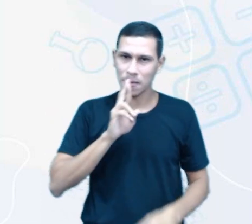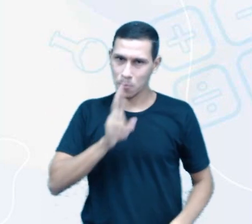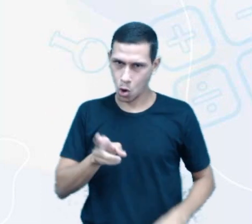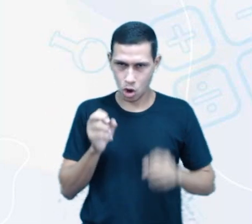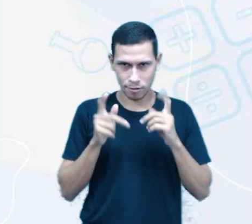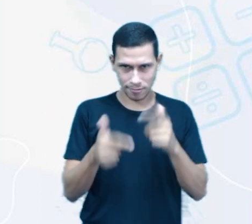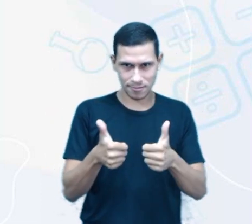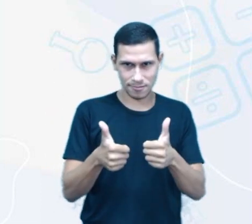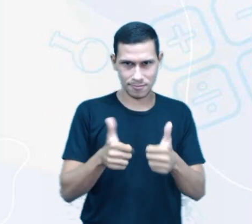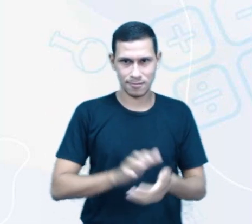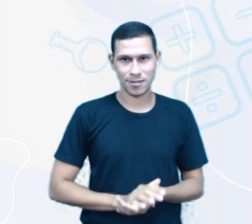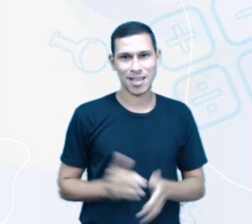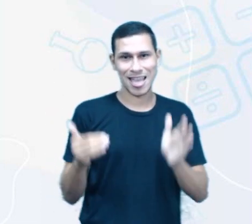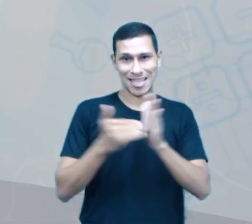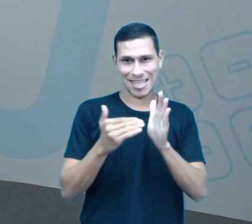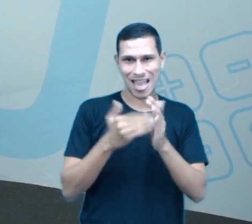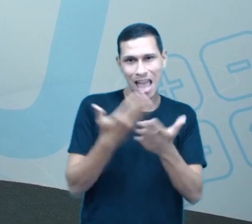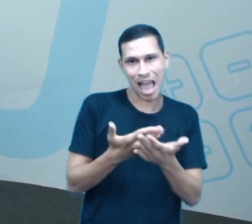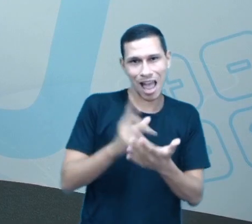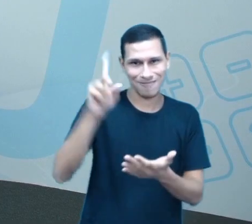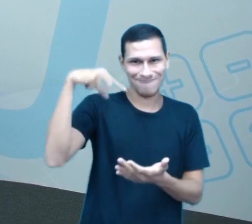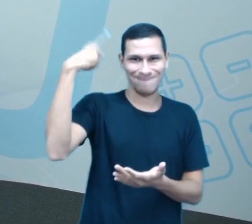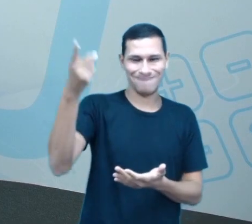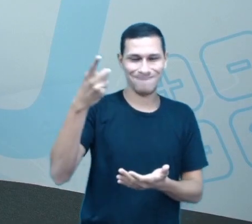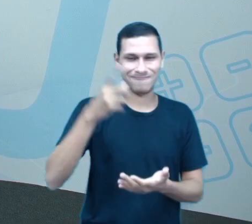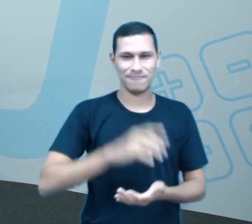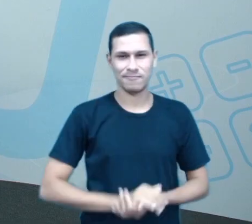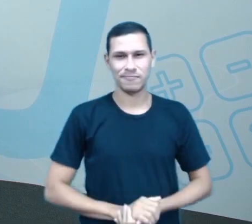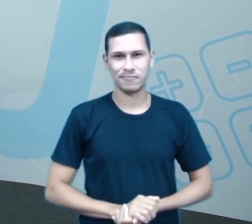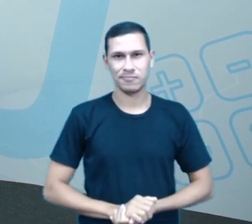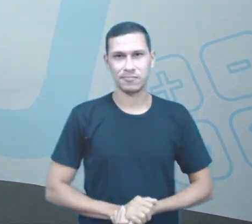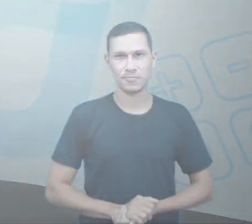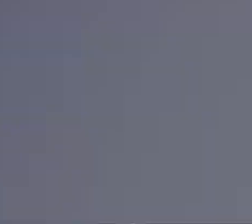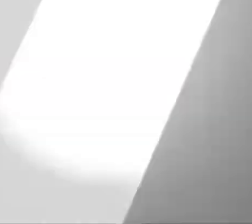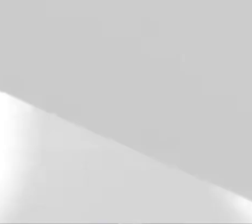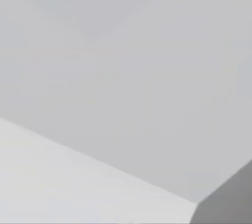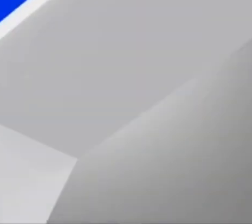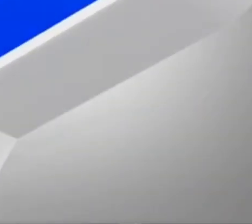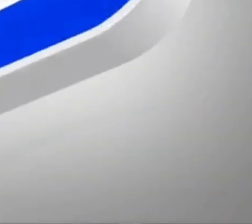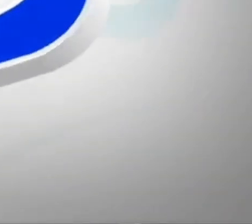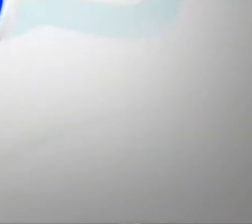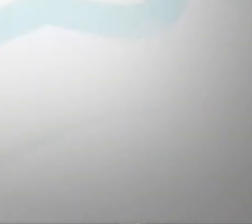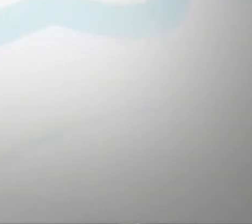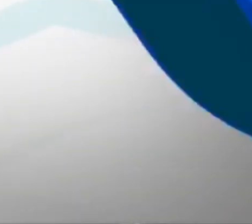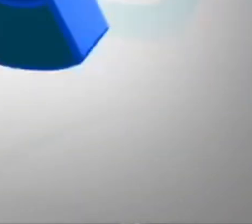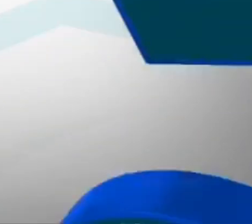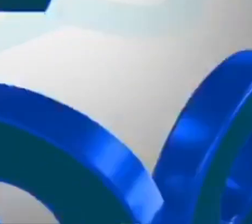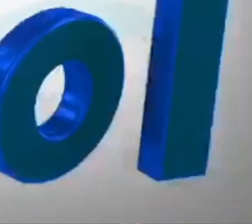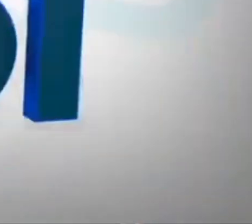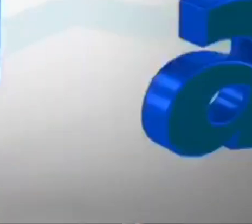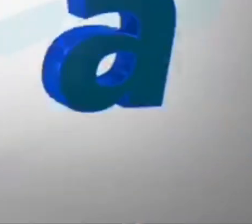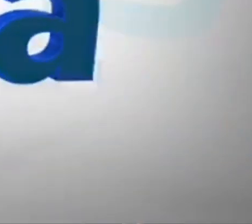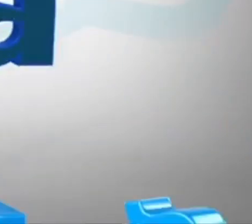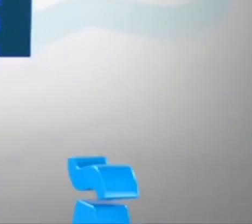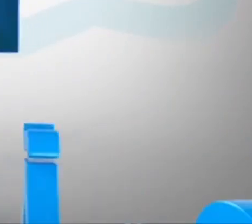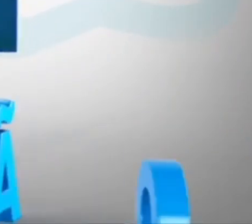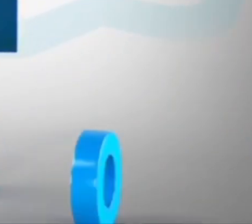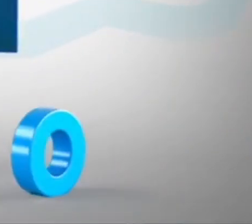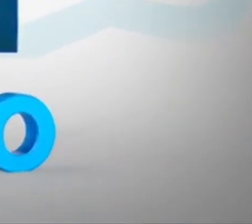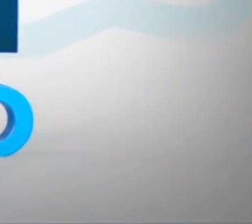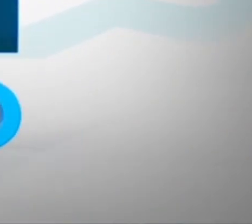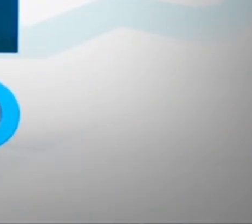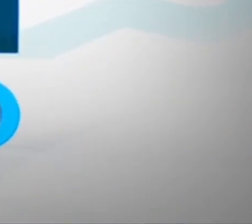ok? Até a próxima aula, encontro vocês em breve.